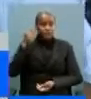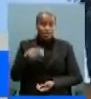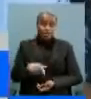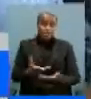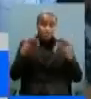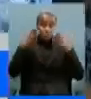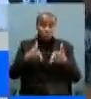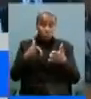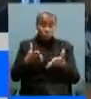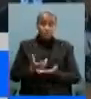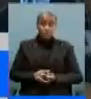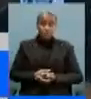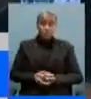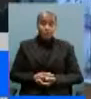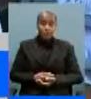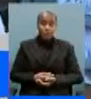ajuda na ordem dos